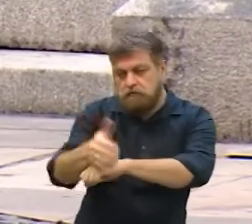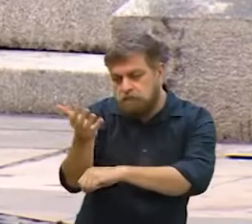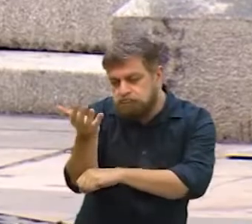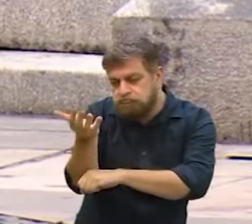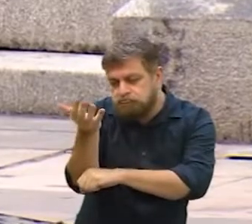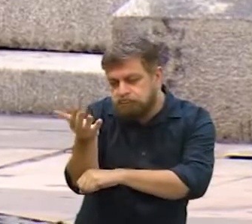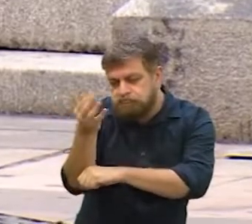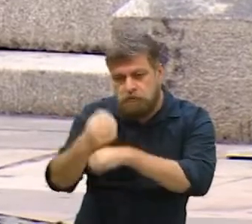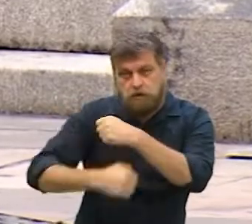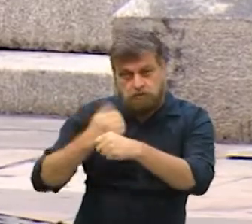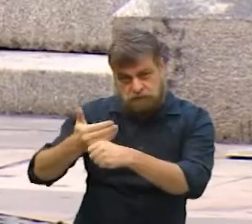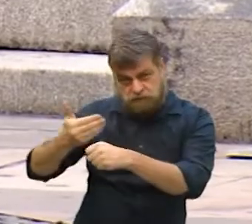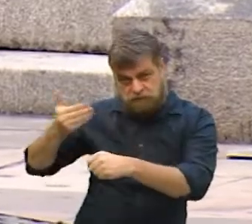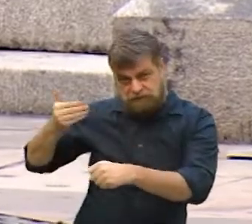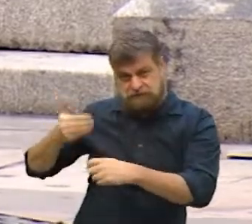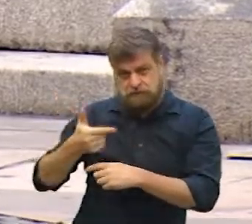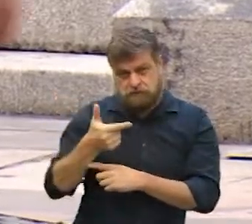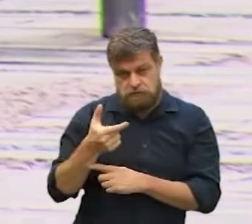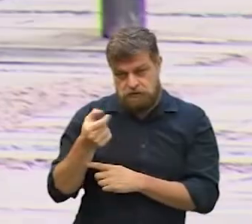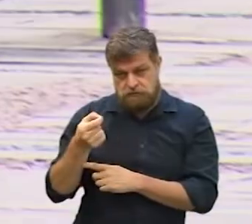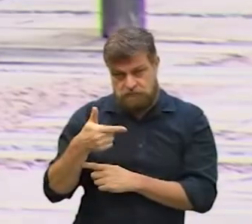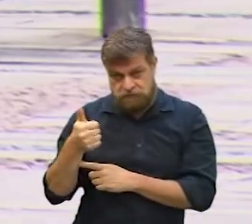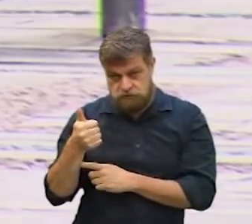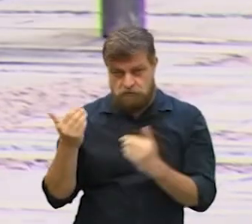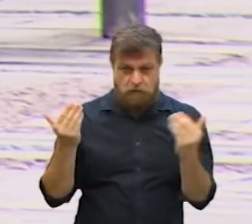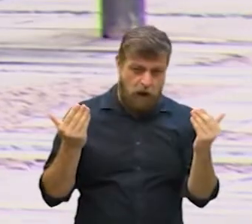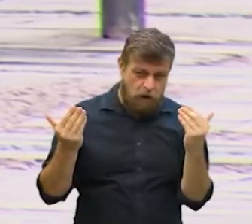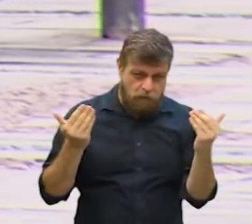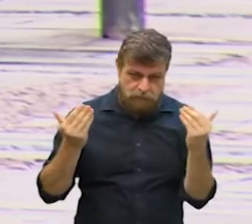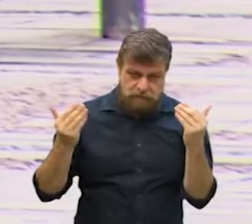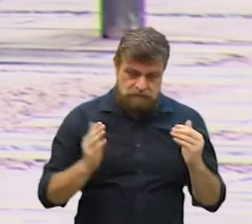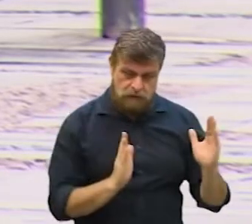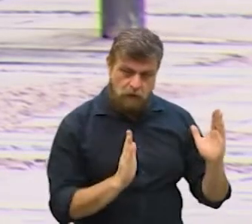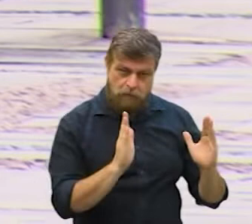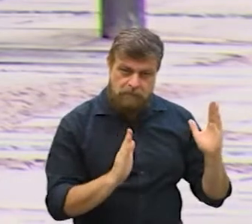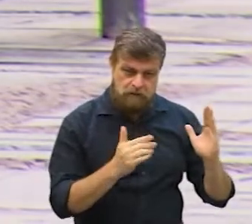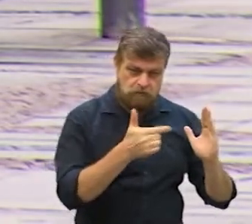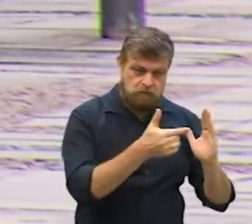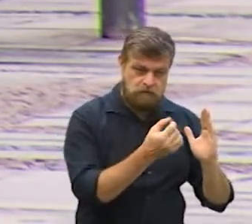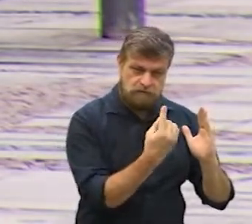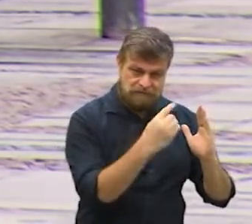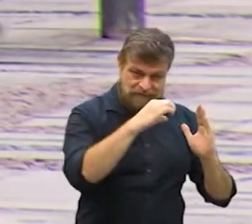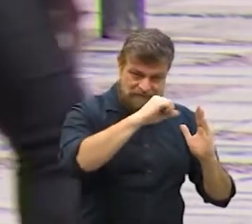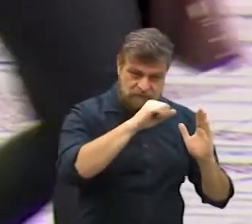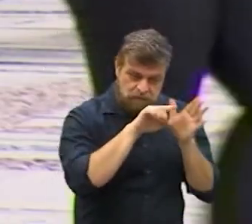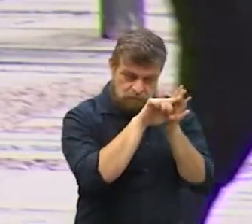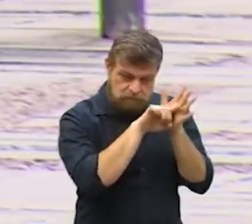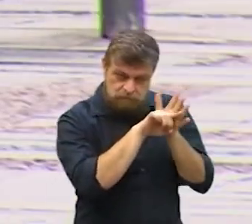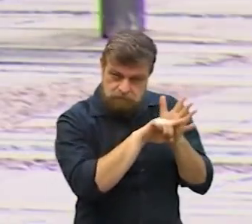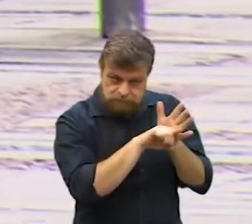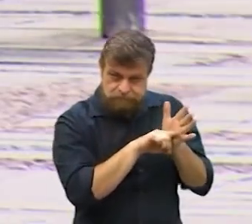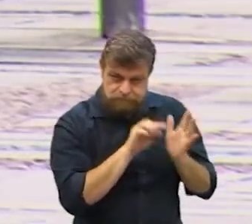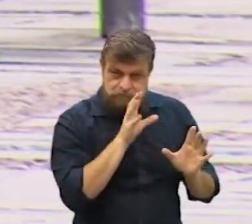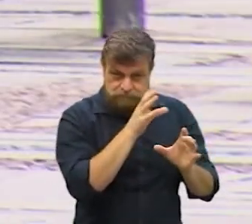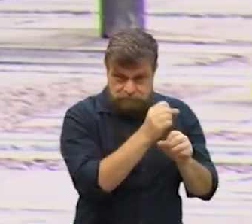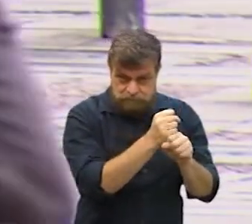na cidade, no ano passado, 2021. A comparação é em relação a 2019, o último ano que o levantamento